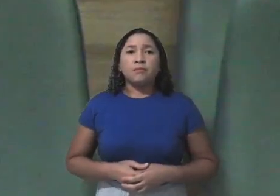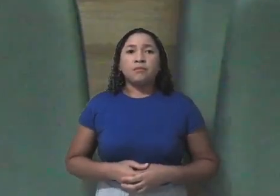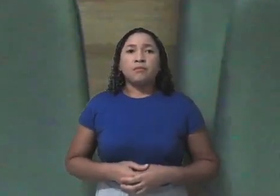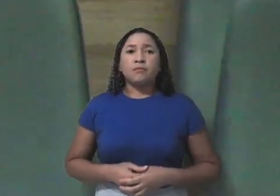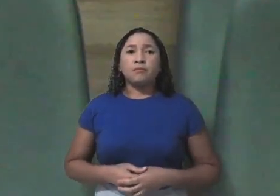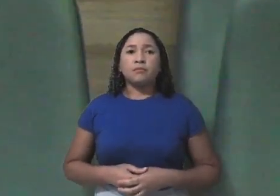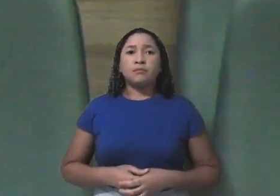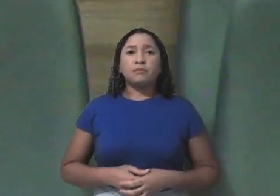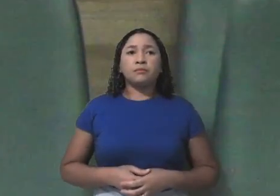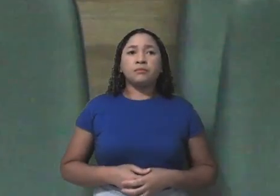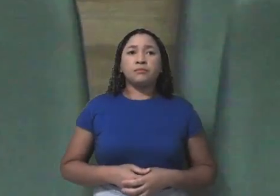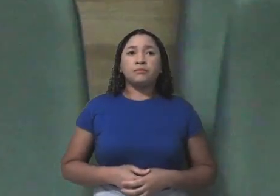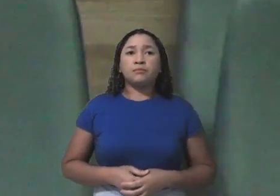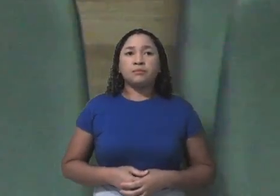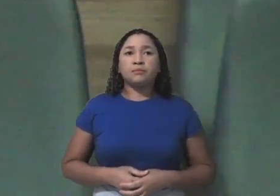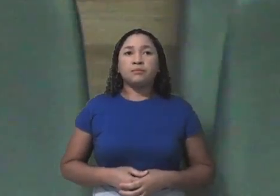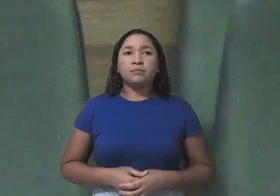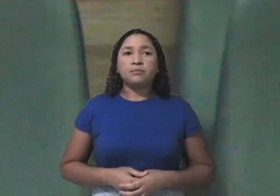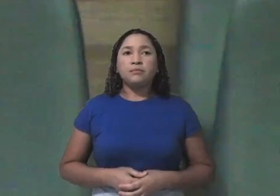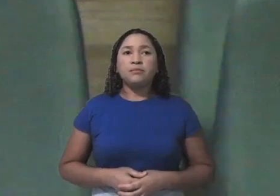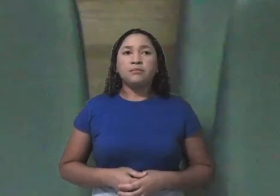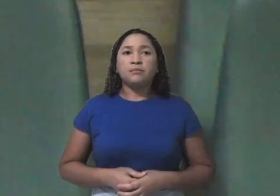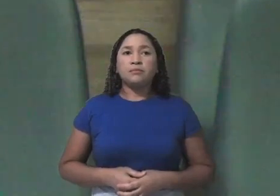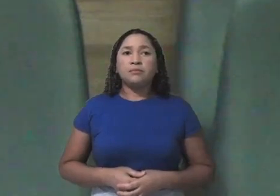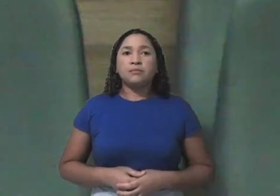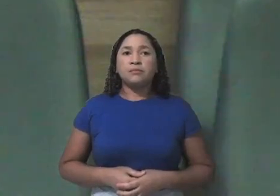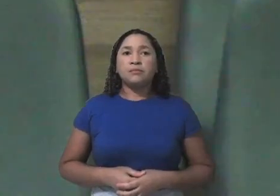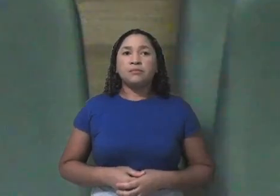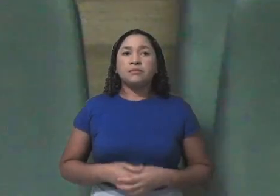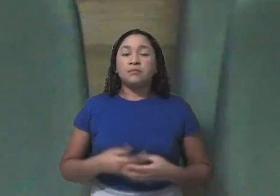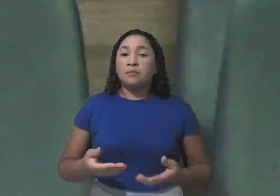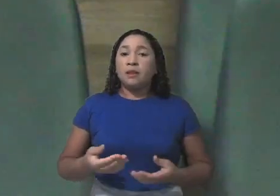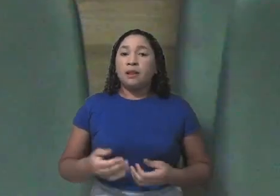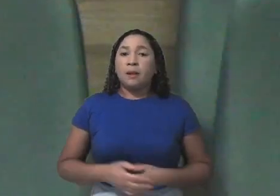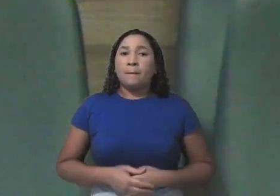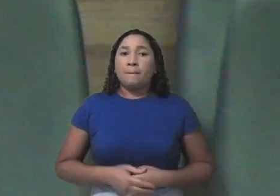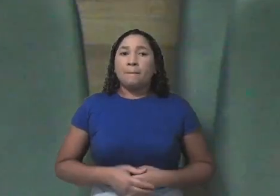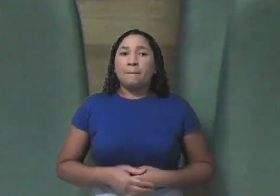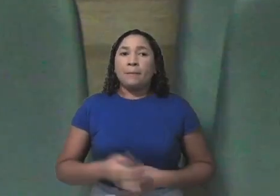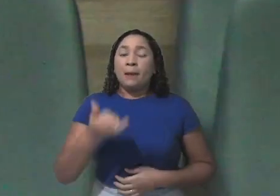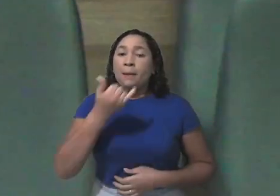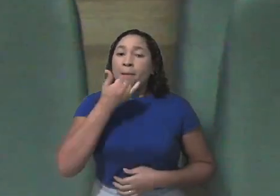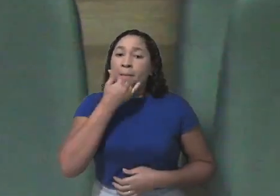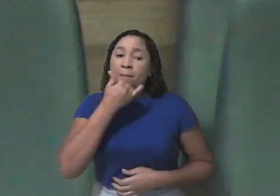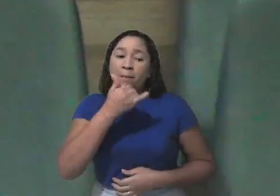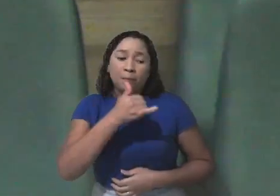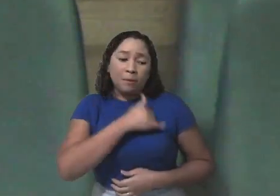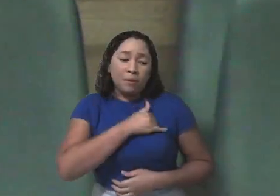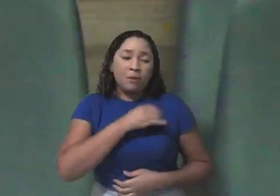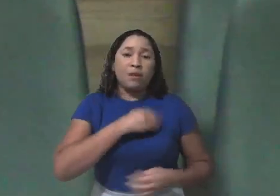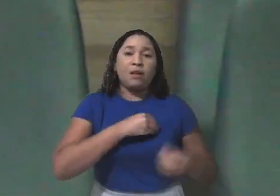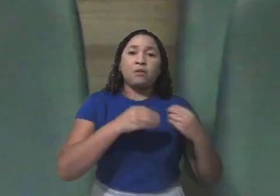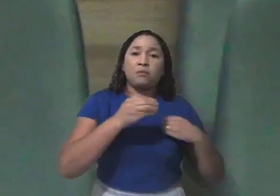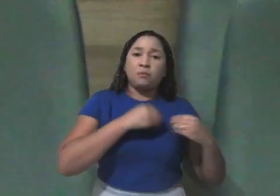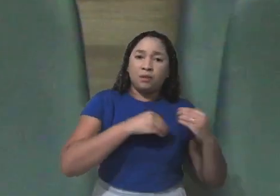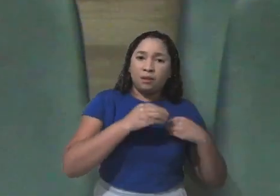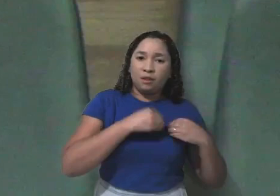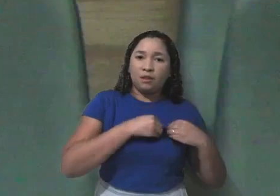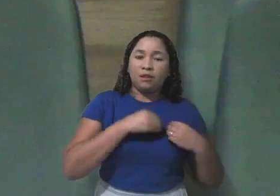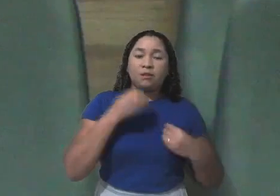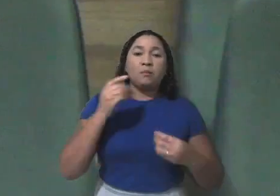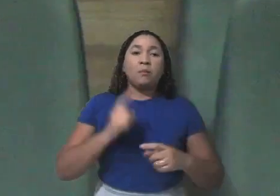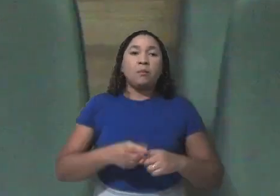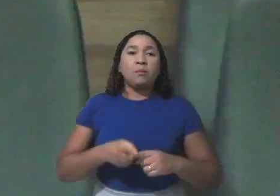expiar a iniquidade. Para expiar, a expiação era o quê? Perdão dos pecados. Eles iam lá, ofereciam um animal, ofereciam a sua